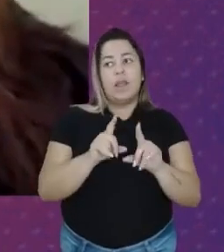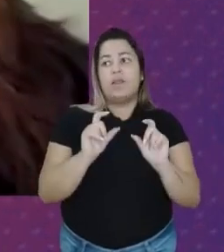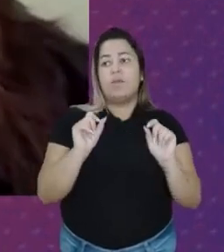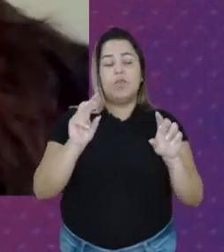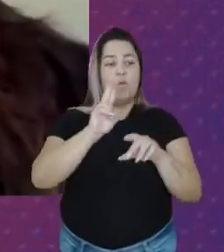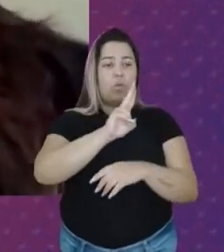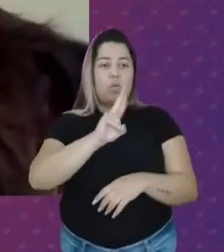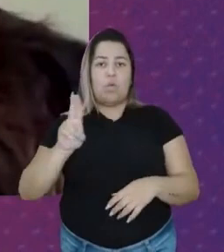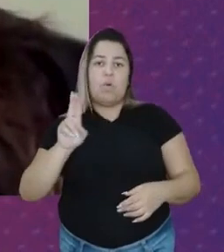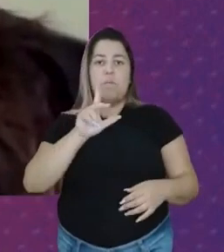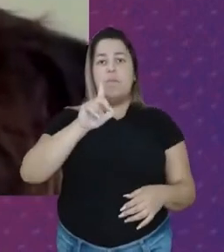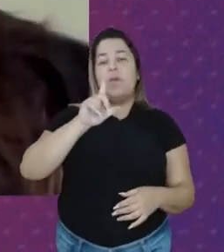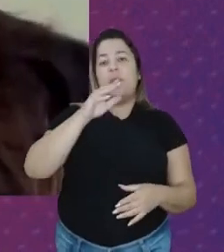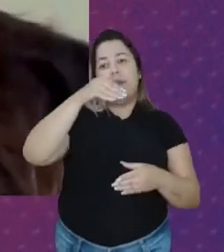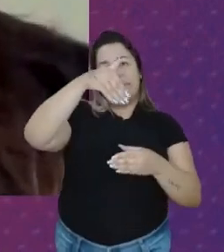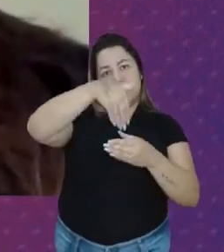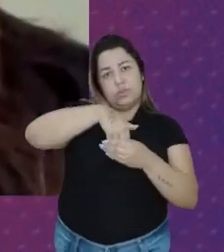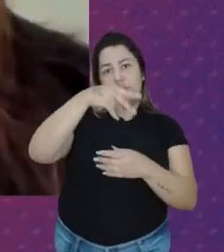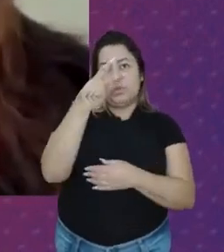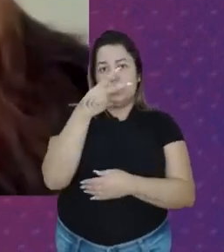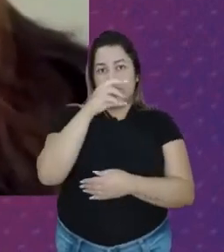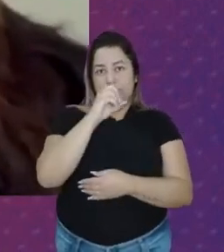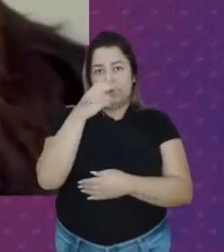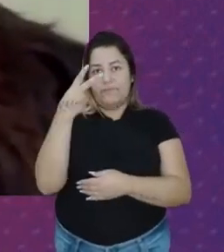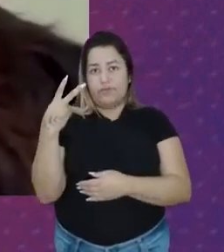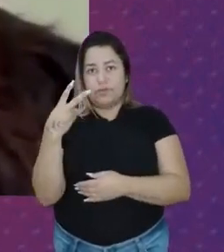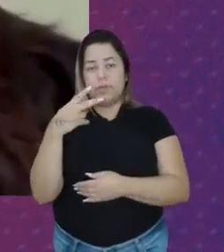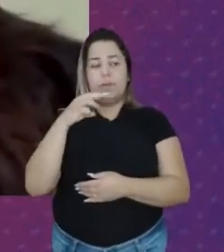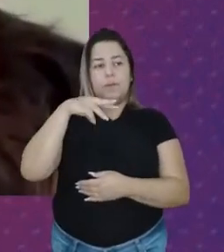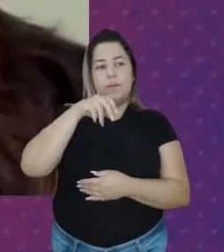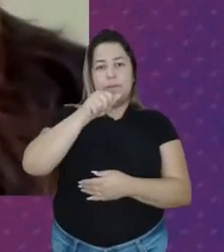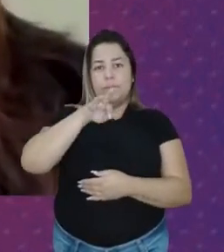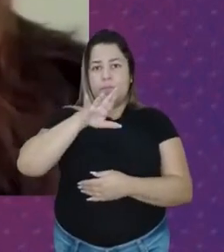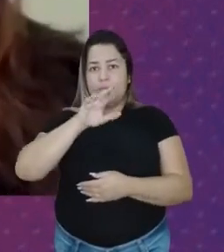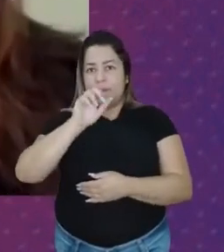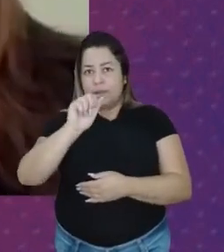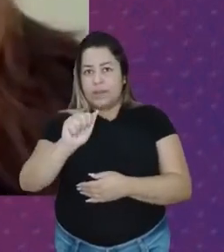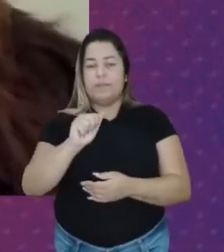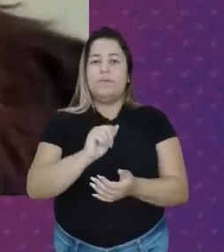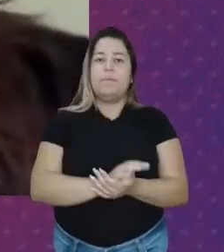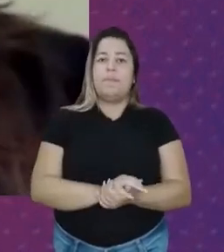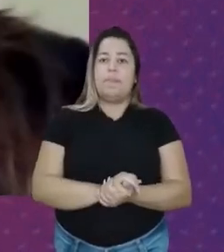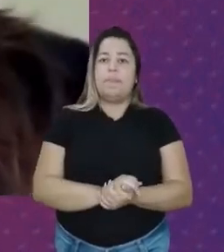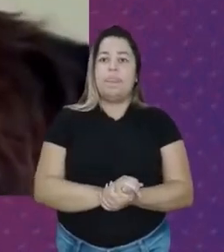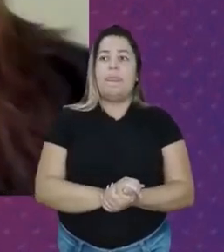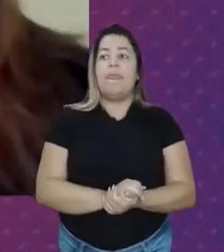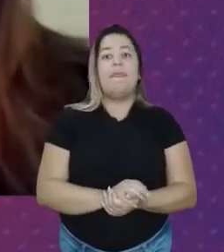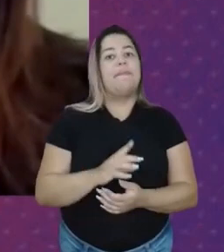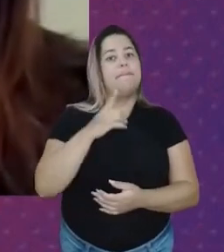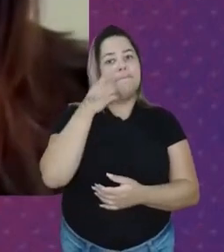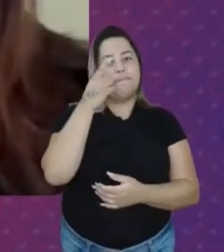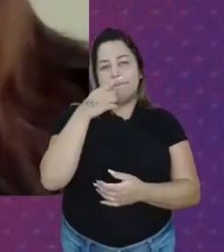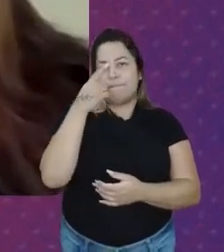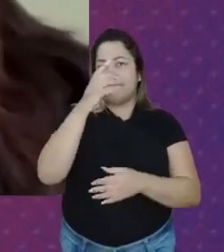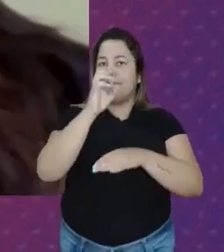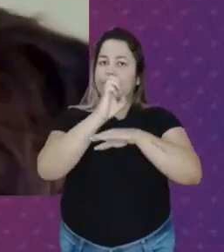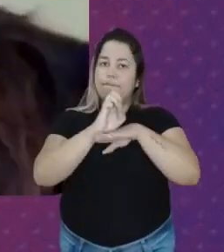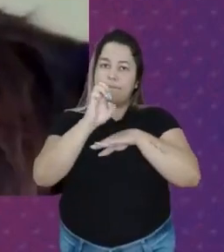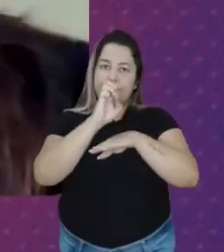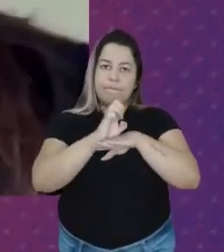nome, eleições 2022, né, Maria da Silva, deputada estadual,